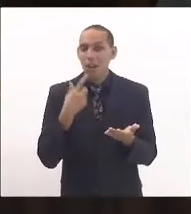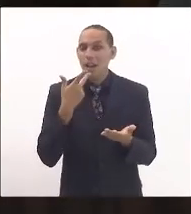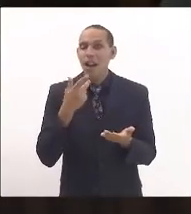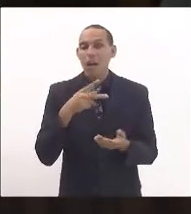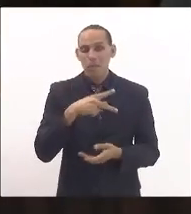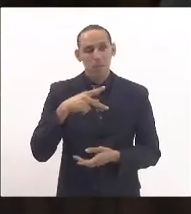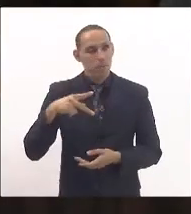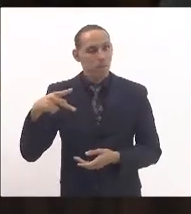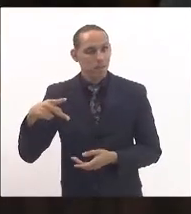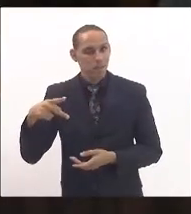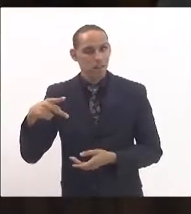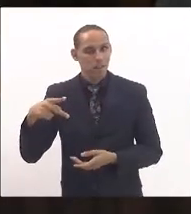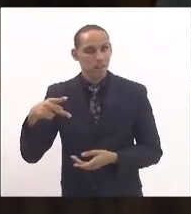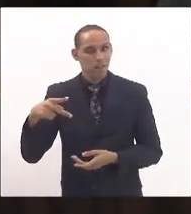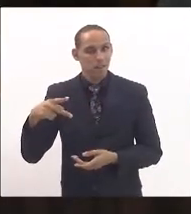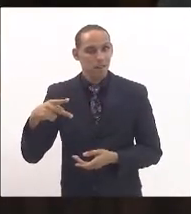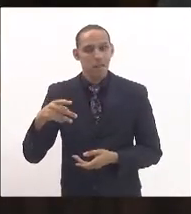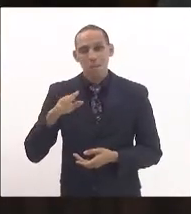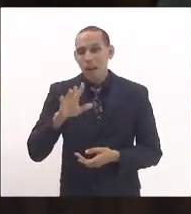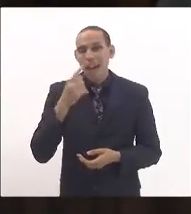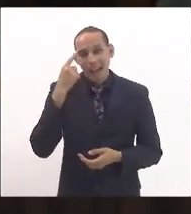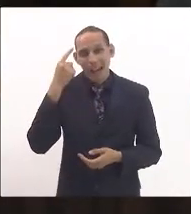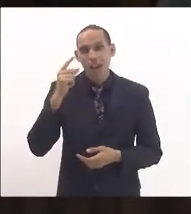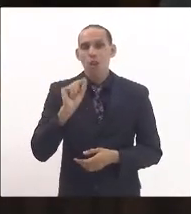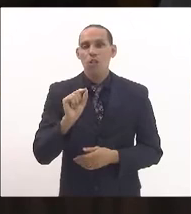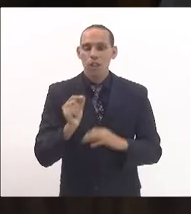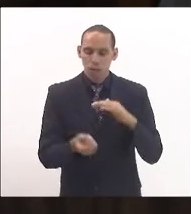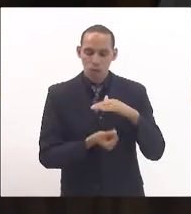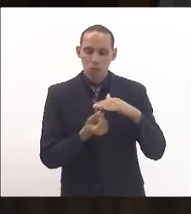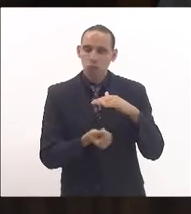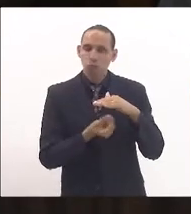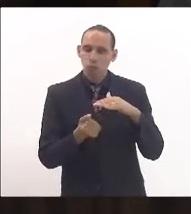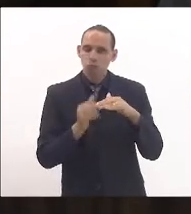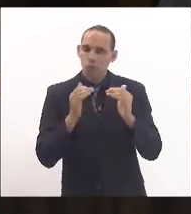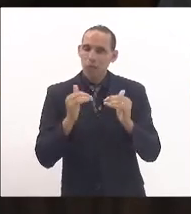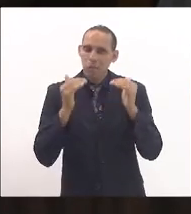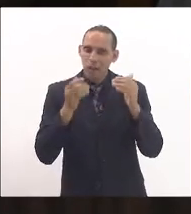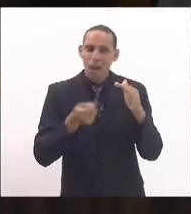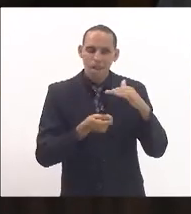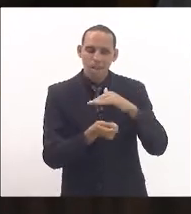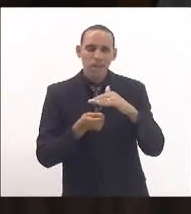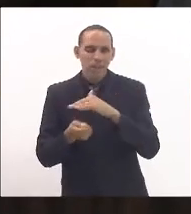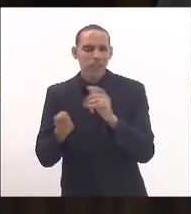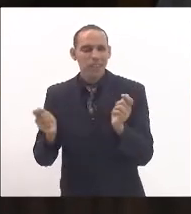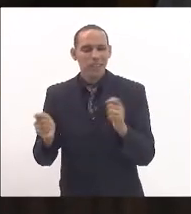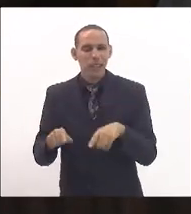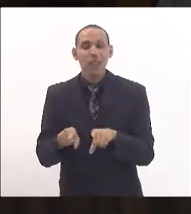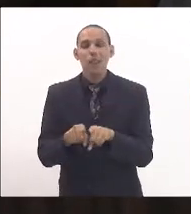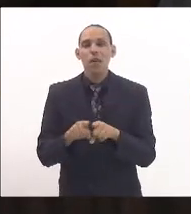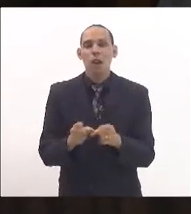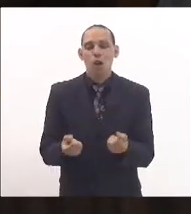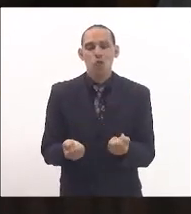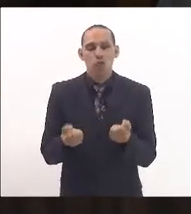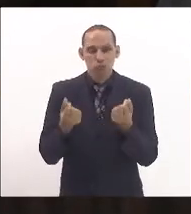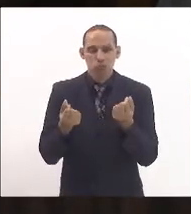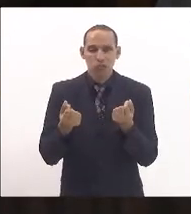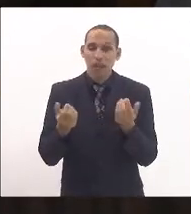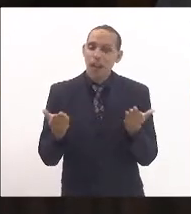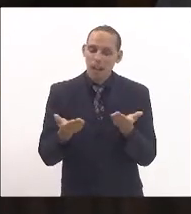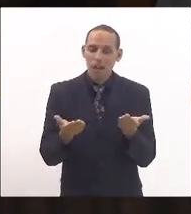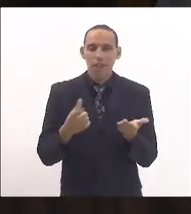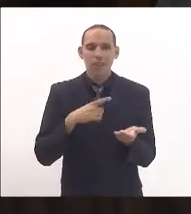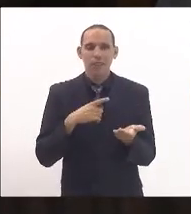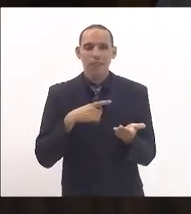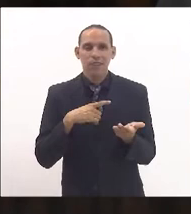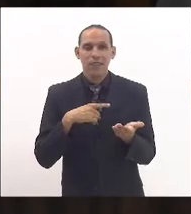PPP. E a ideia é que o fundo soberano ele possa financiar e a rentabilidade dele, por isso que veio esse. Então, nós